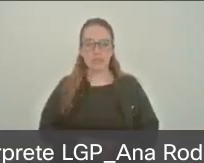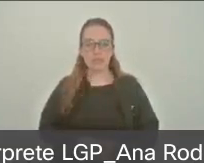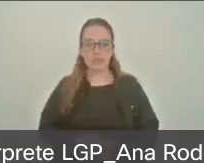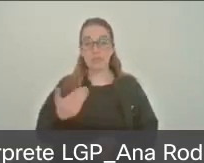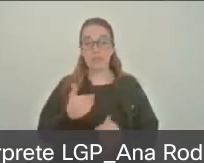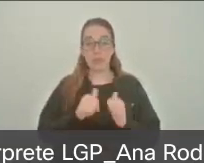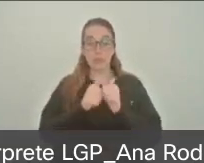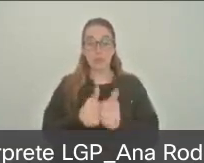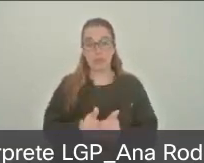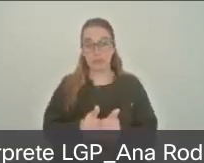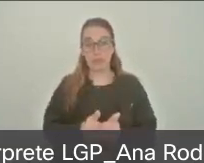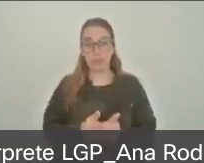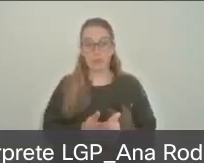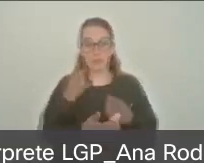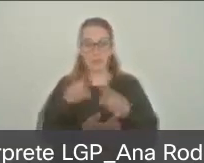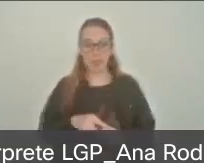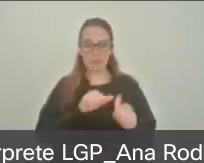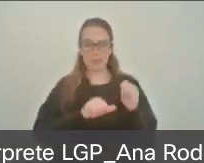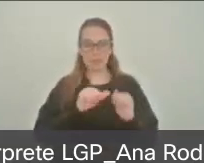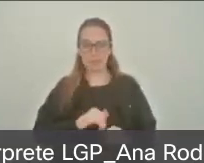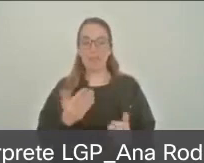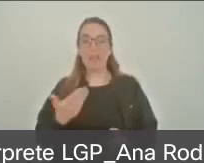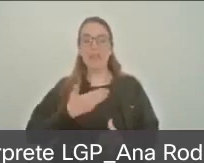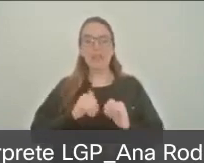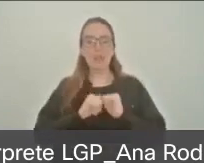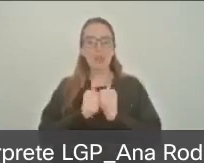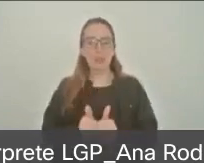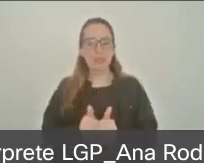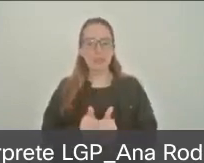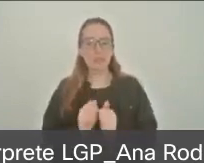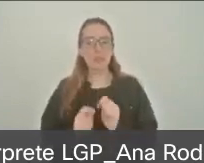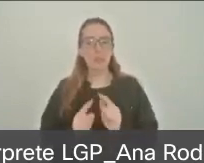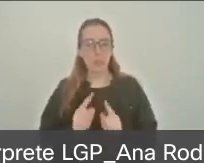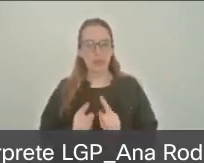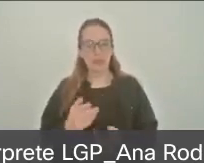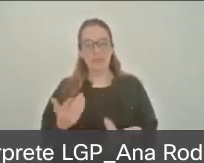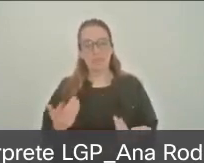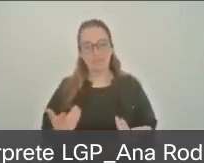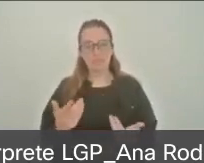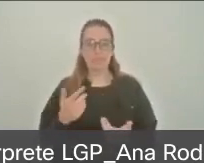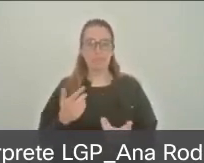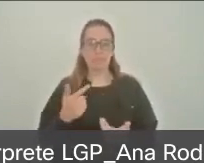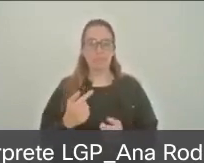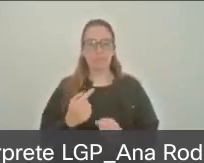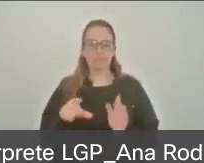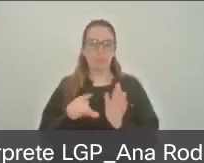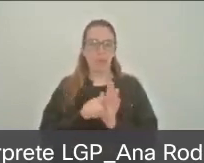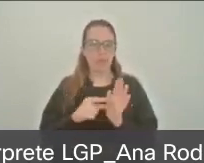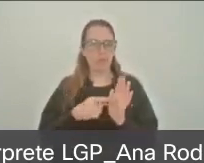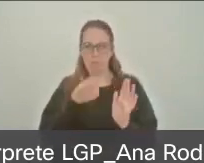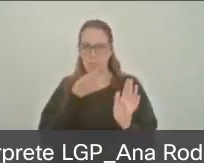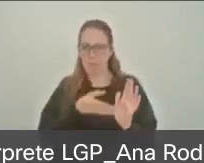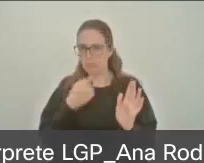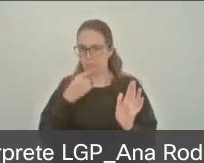ao acompanhamento é o direito. O direito ao acompanhamento pode ser definido como uma prerrogativa reconhecida a todos os utentes de,